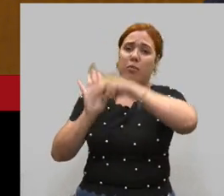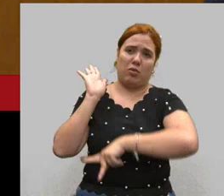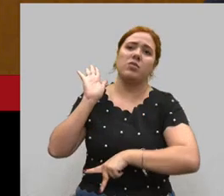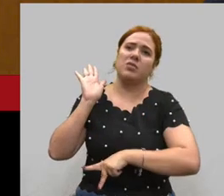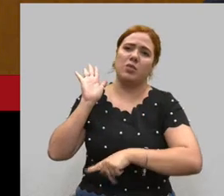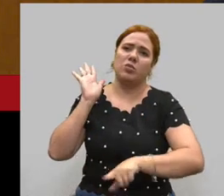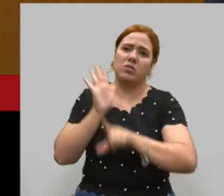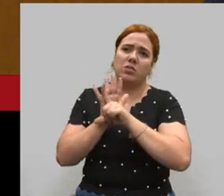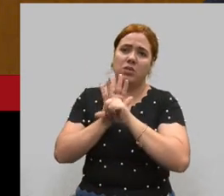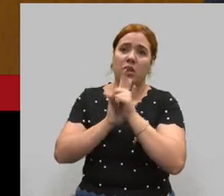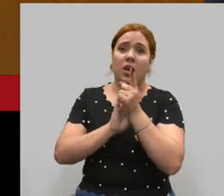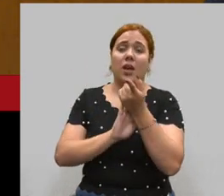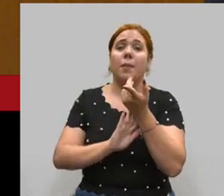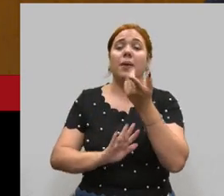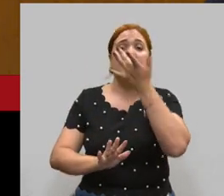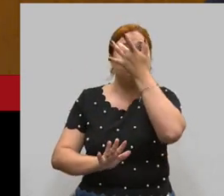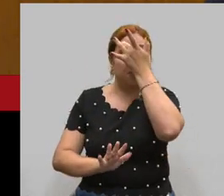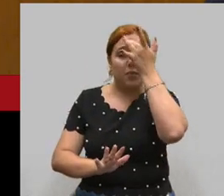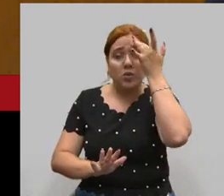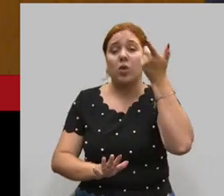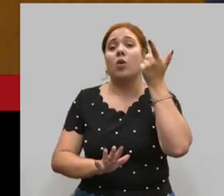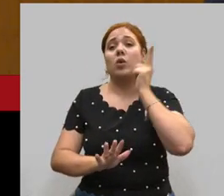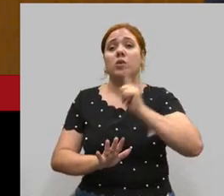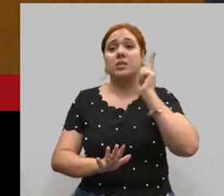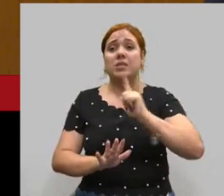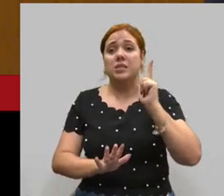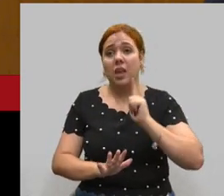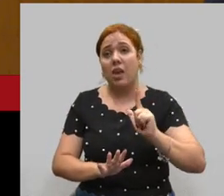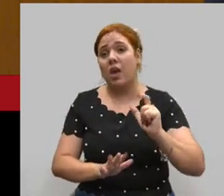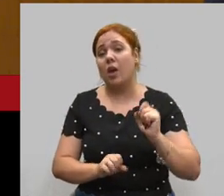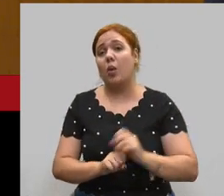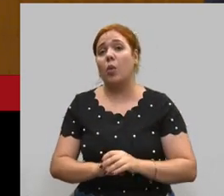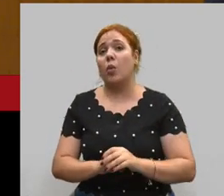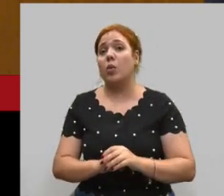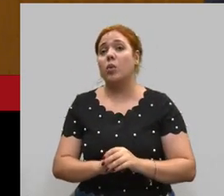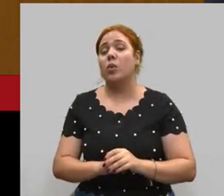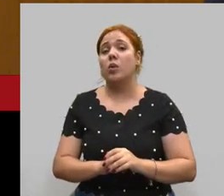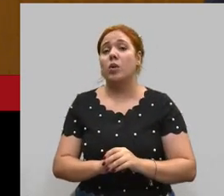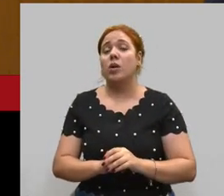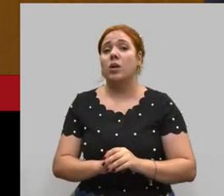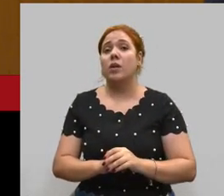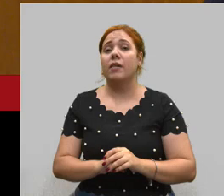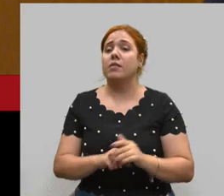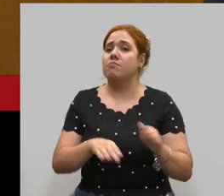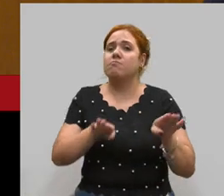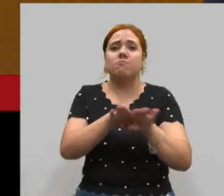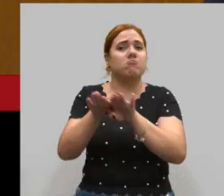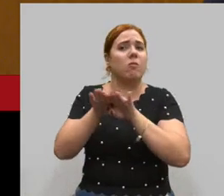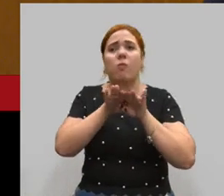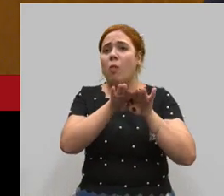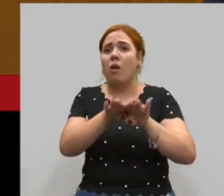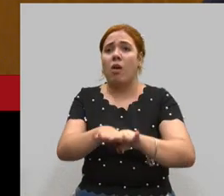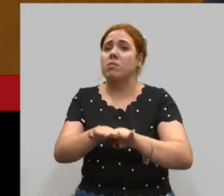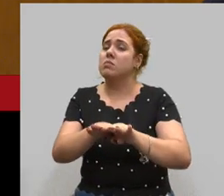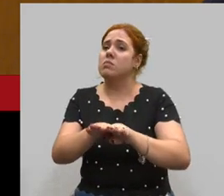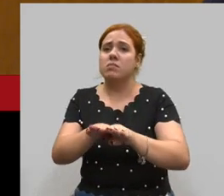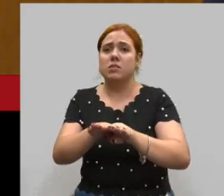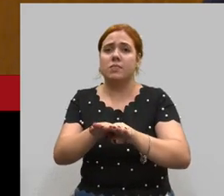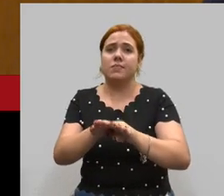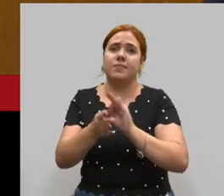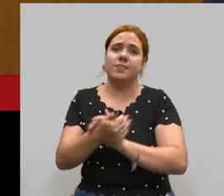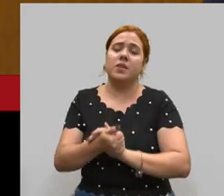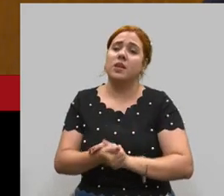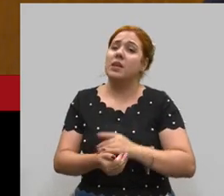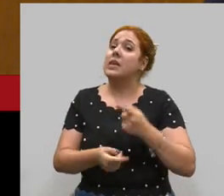nele para que essas pessoas possam ter a condição de atuarem em igualdade e ter essa condição de